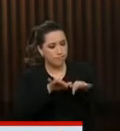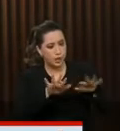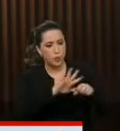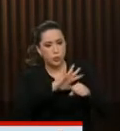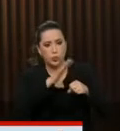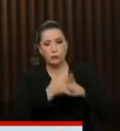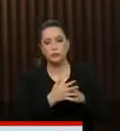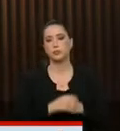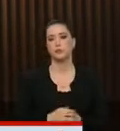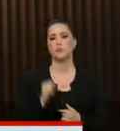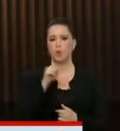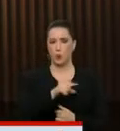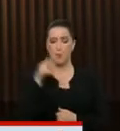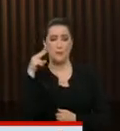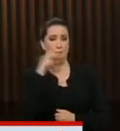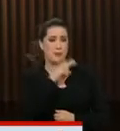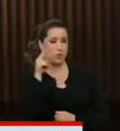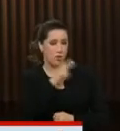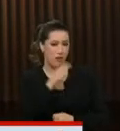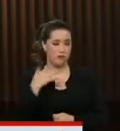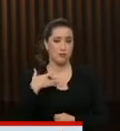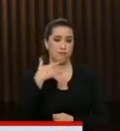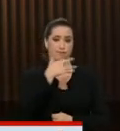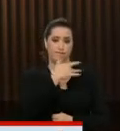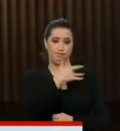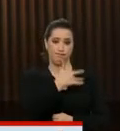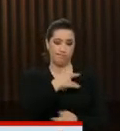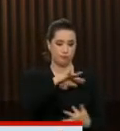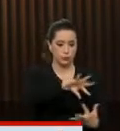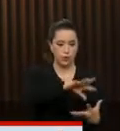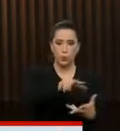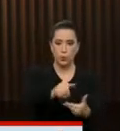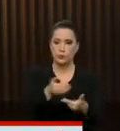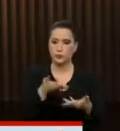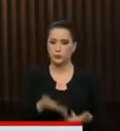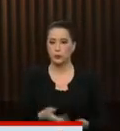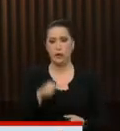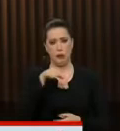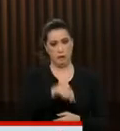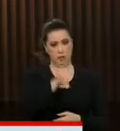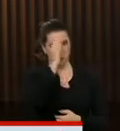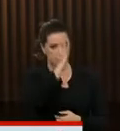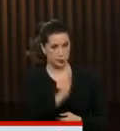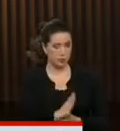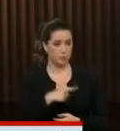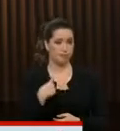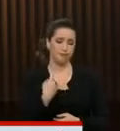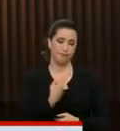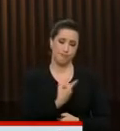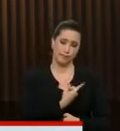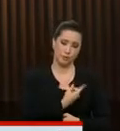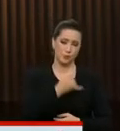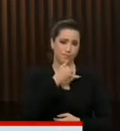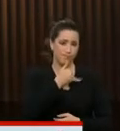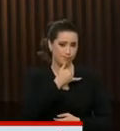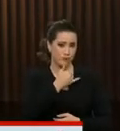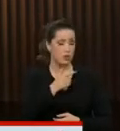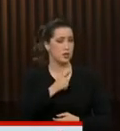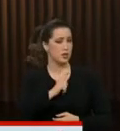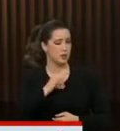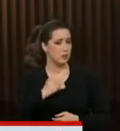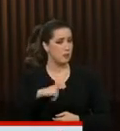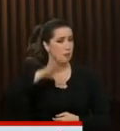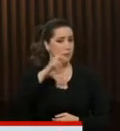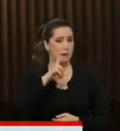recomendará que as crianças sejam vacinadas desde que haja prescrição médica e assinatura de termo de